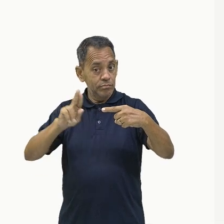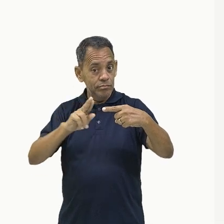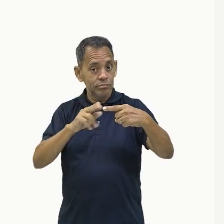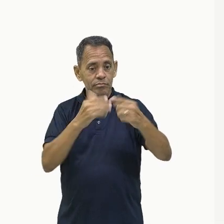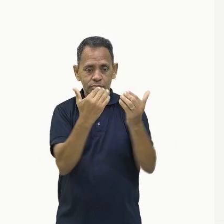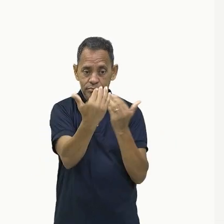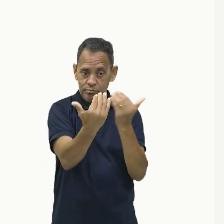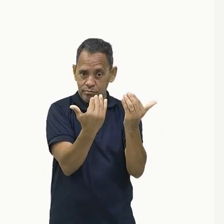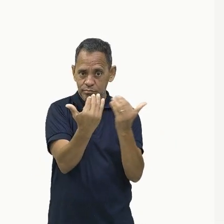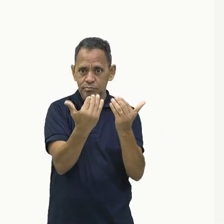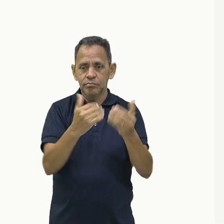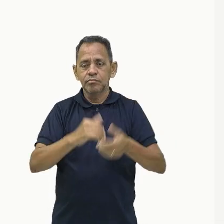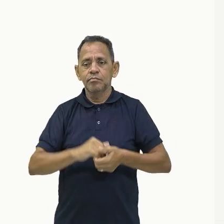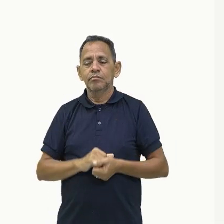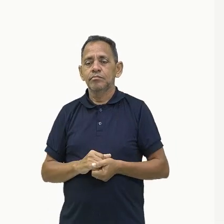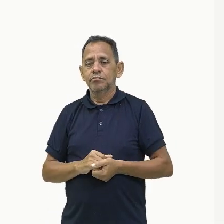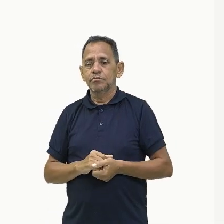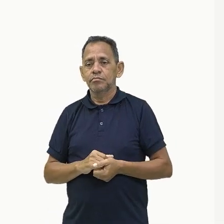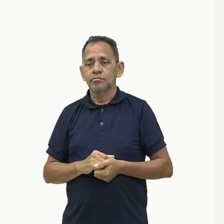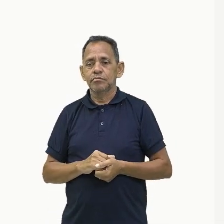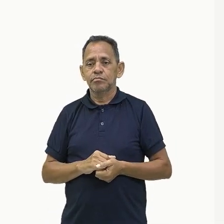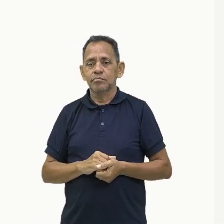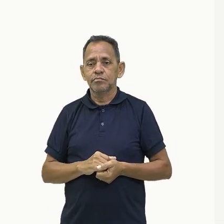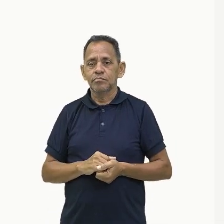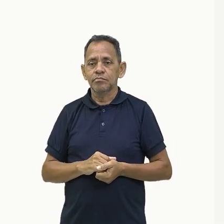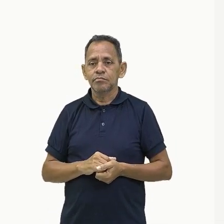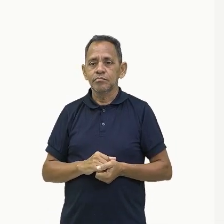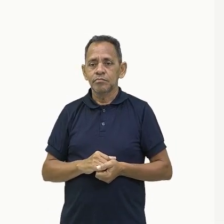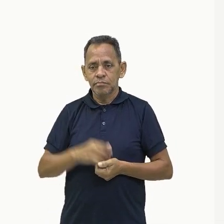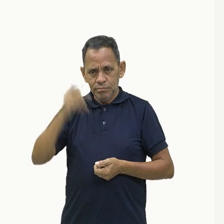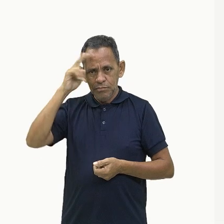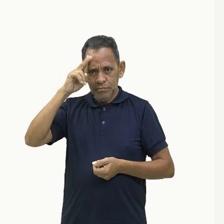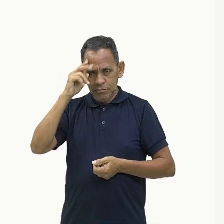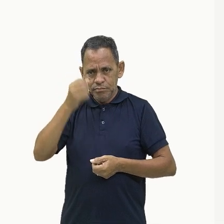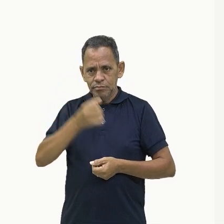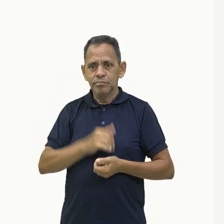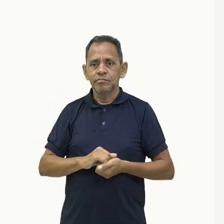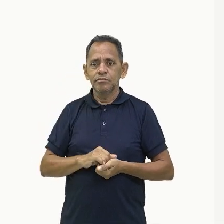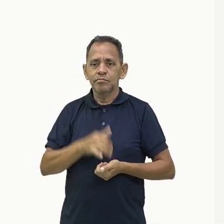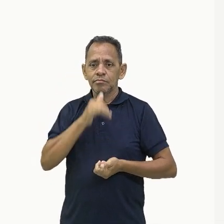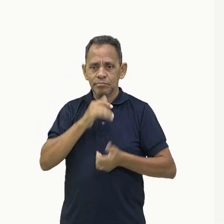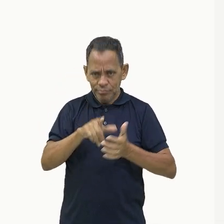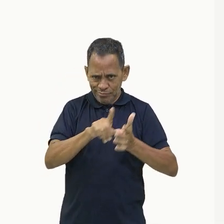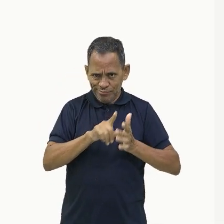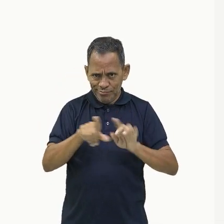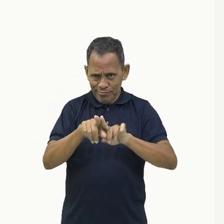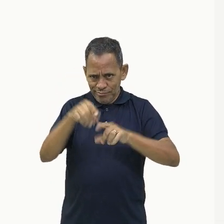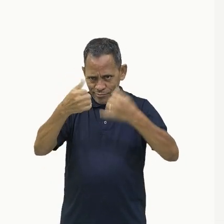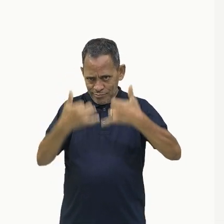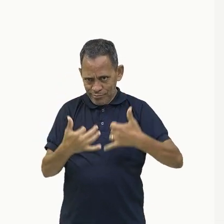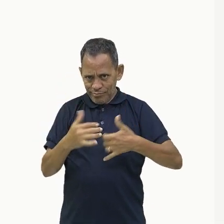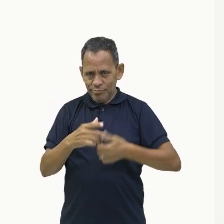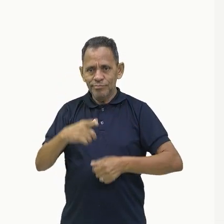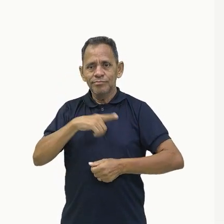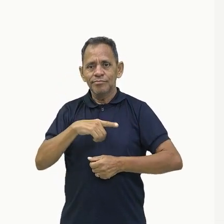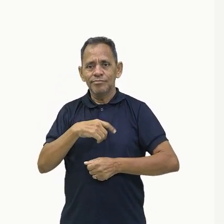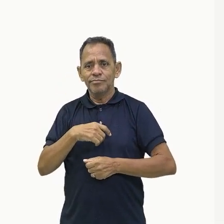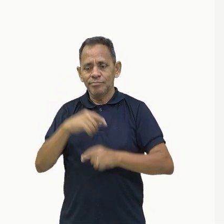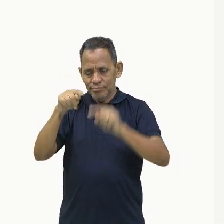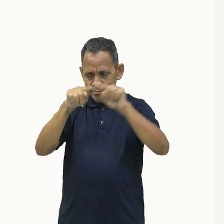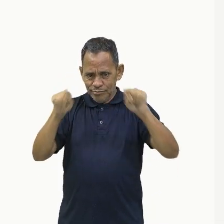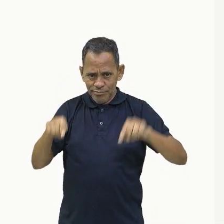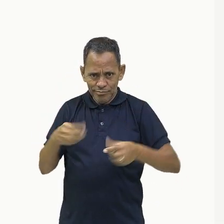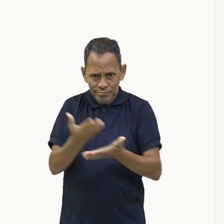que eu falei para vocês agora há pouco no exemplo dos alunos, né? Eu tinha na minha sala, no exemplo que eu